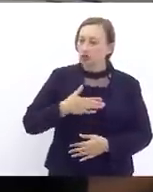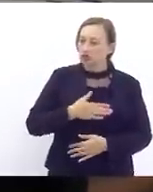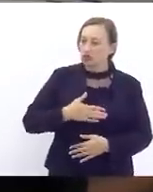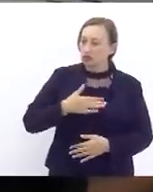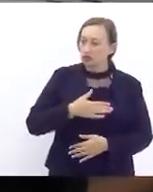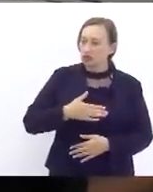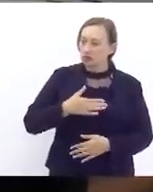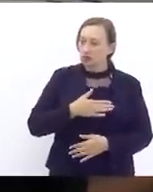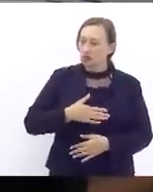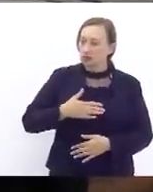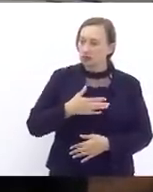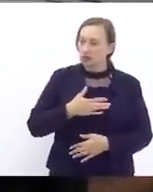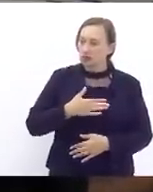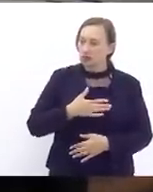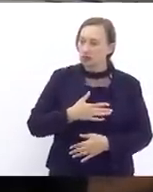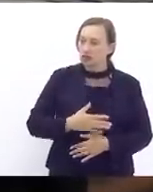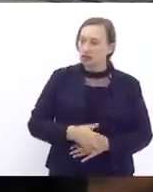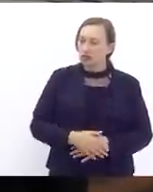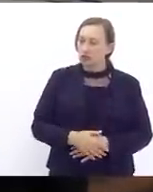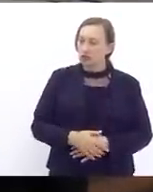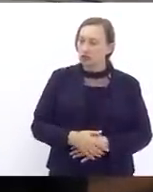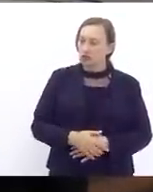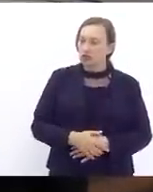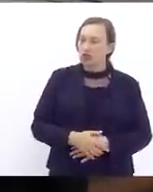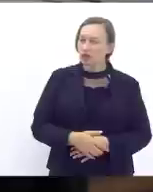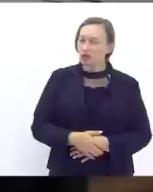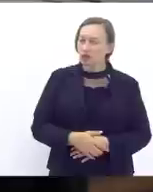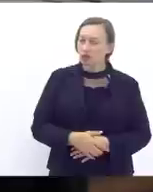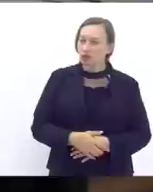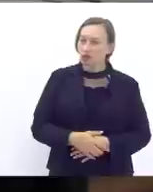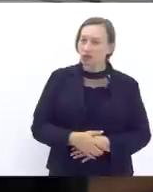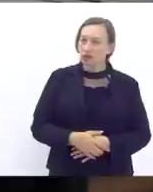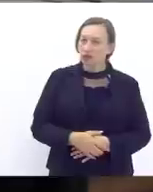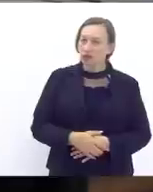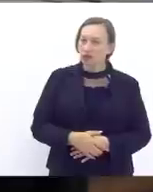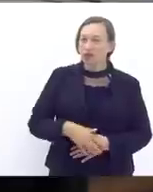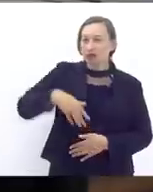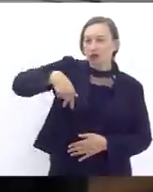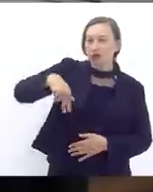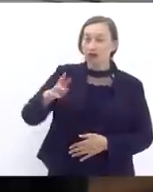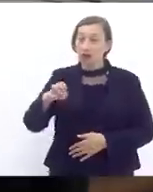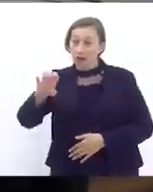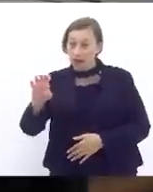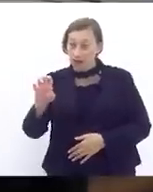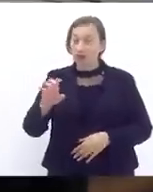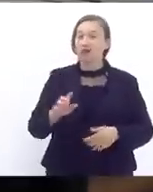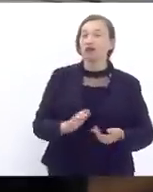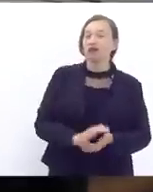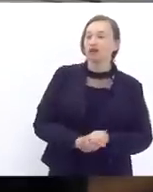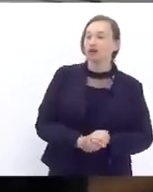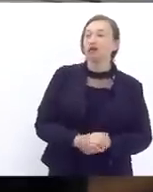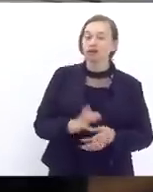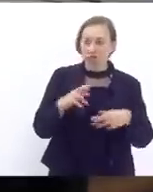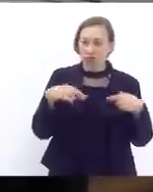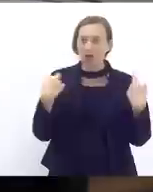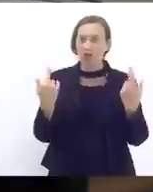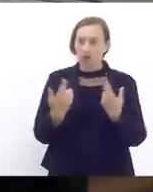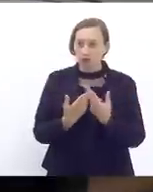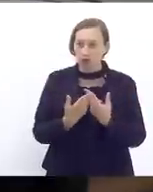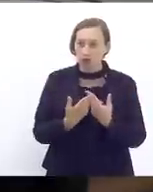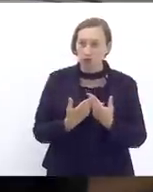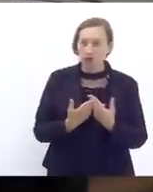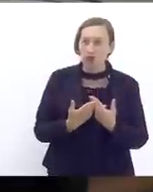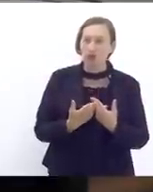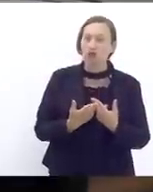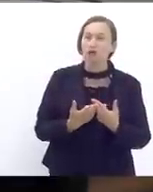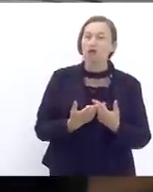já foi fez uma sugestão ao Guilherme tá e a Lívia né na reunião que fizesse uma